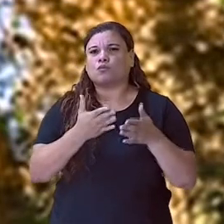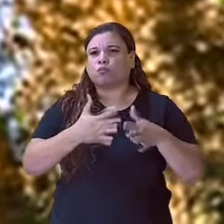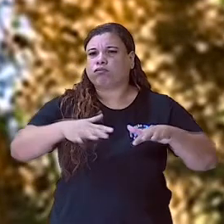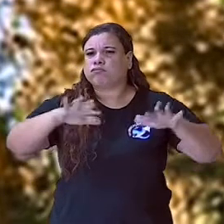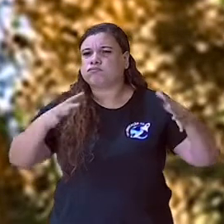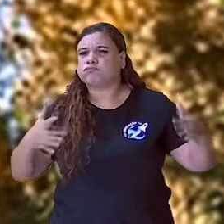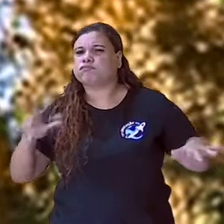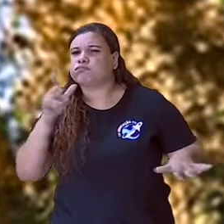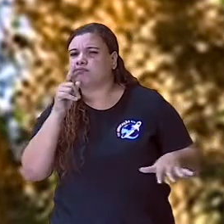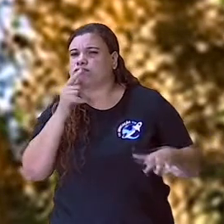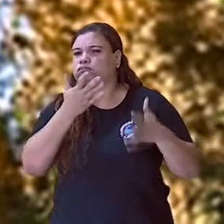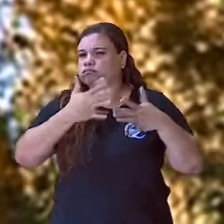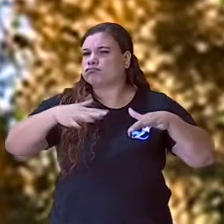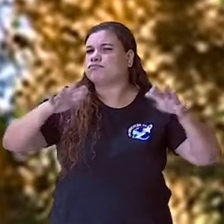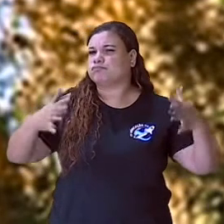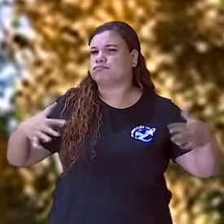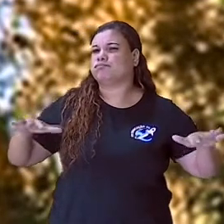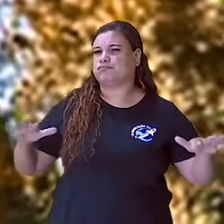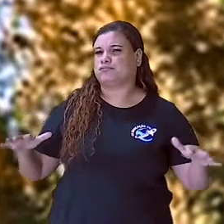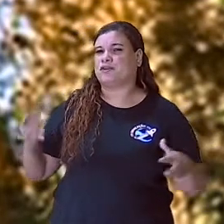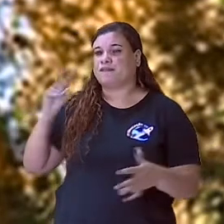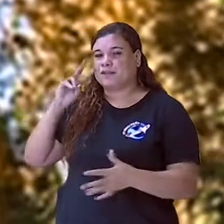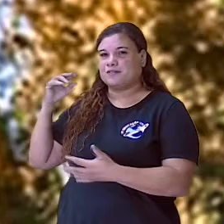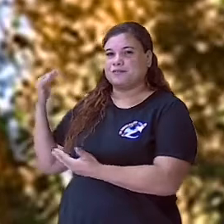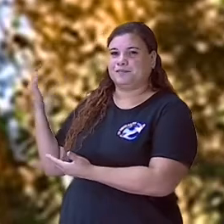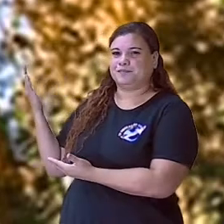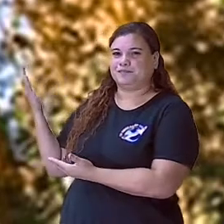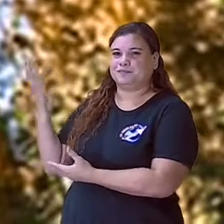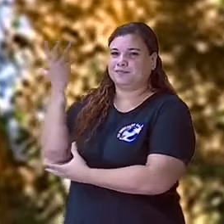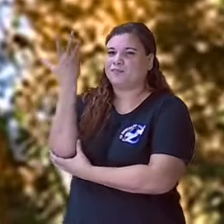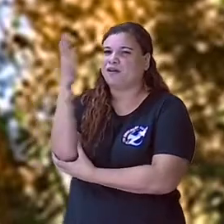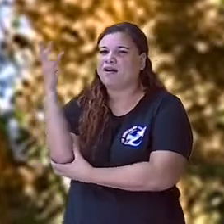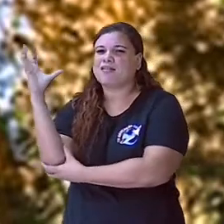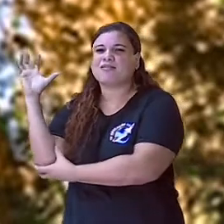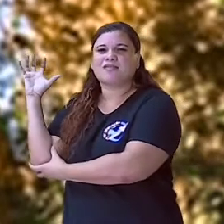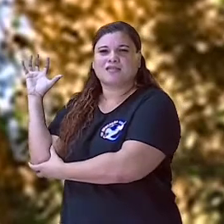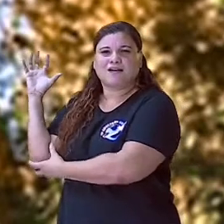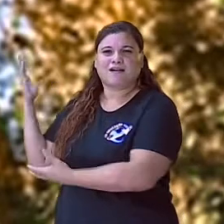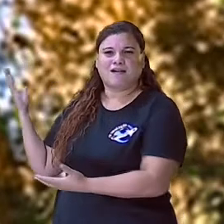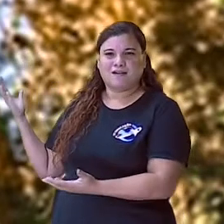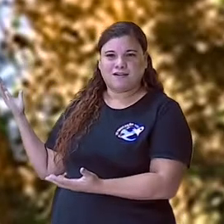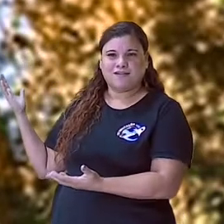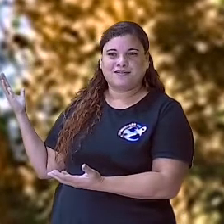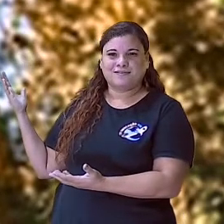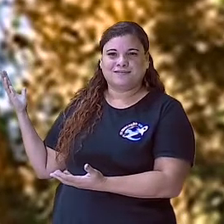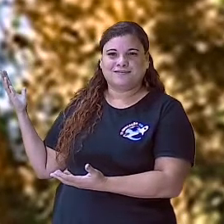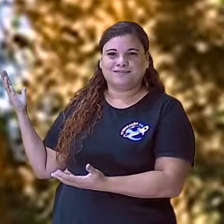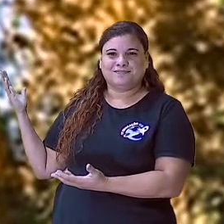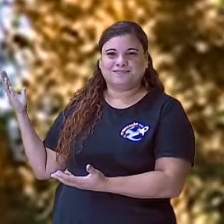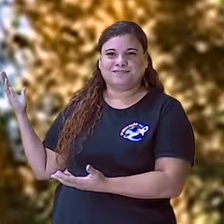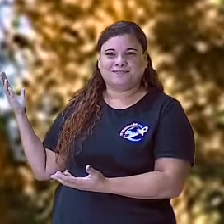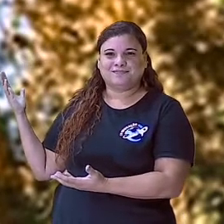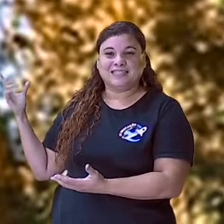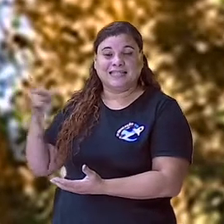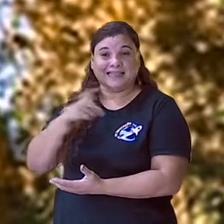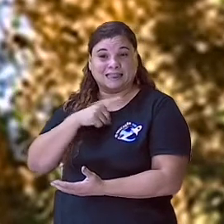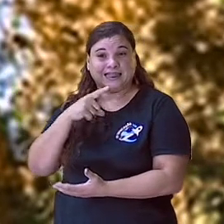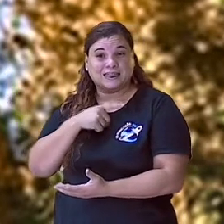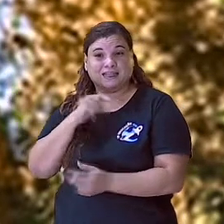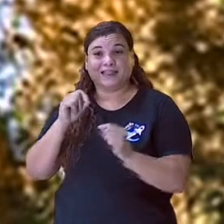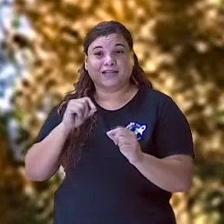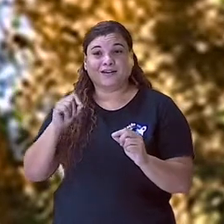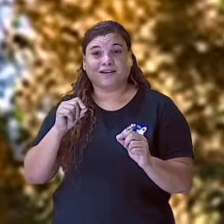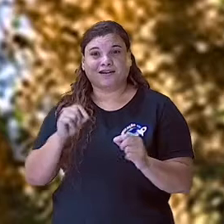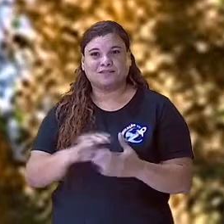bem as árvores. Já nós temos a influência aí de árvores